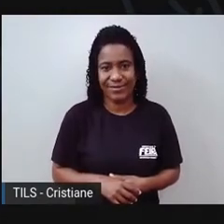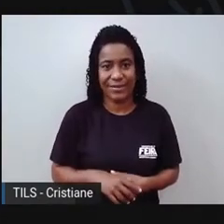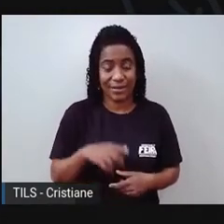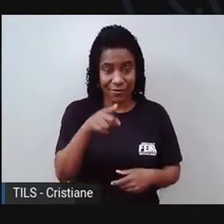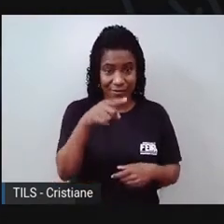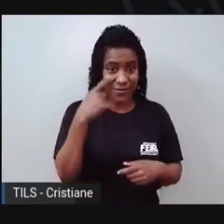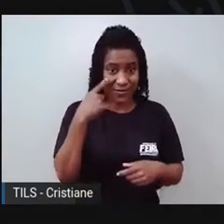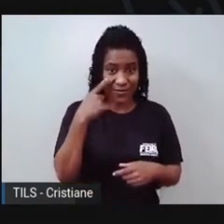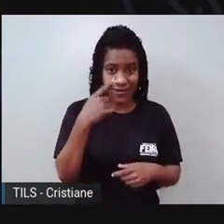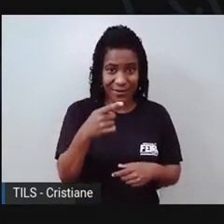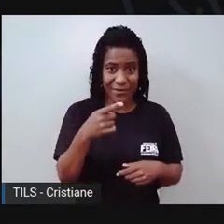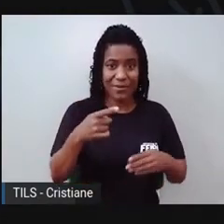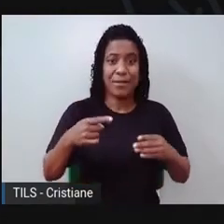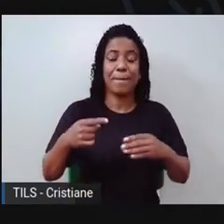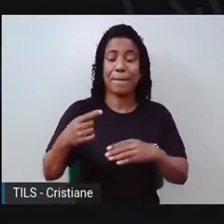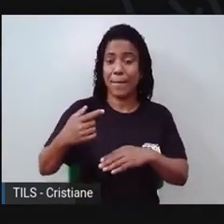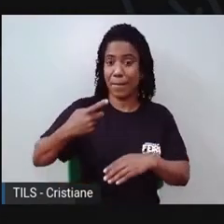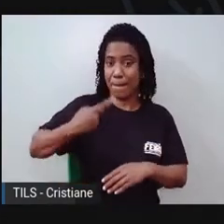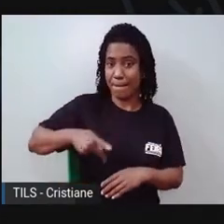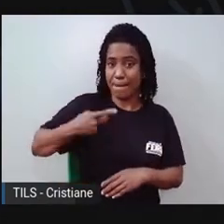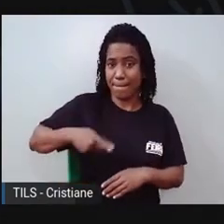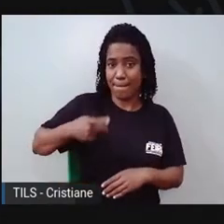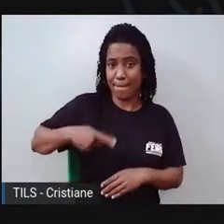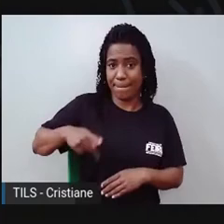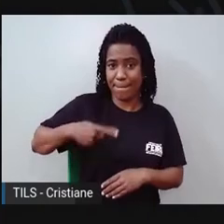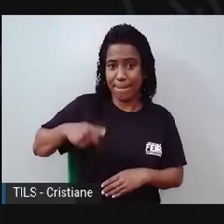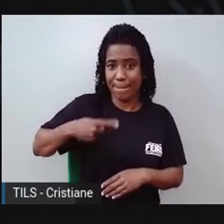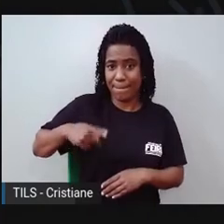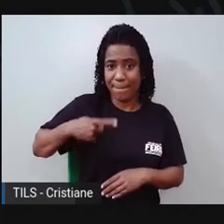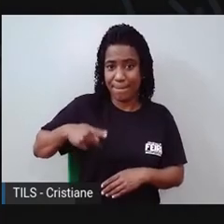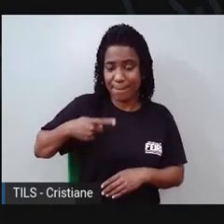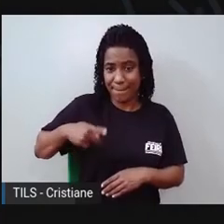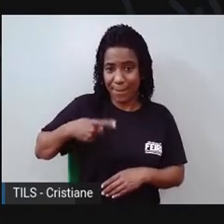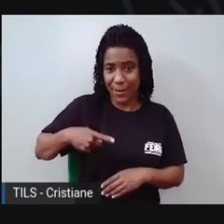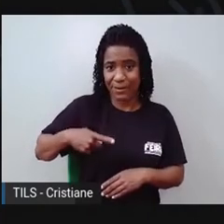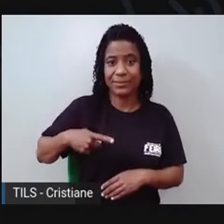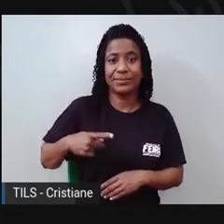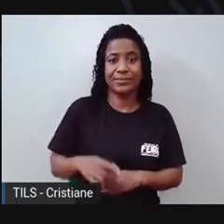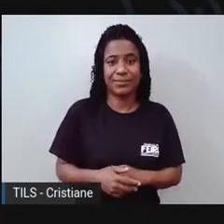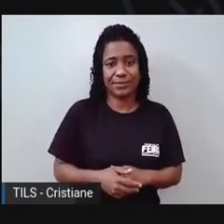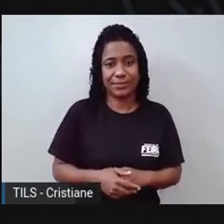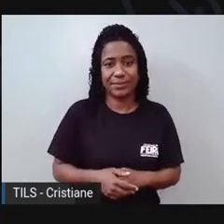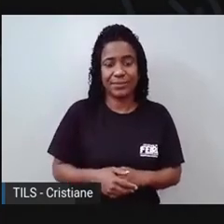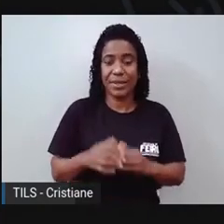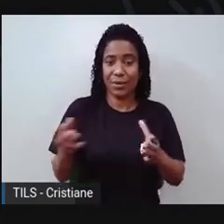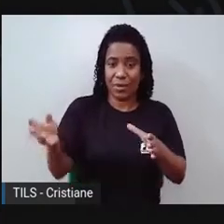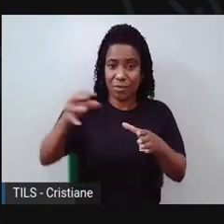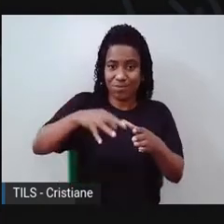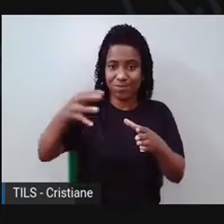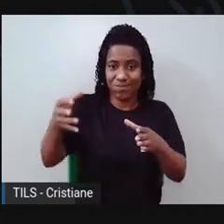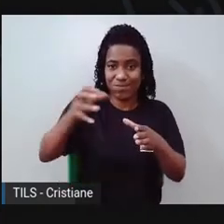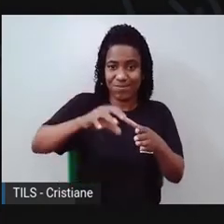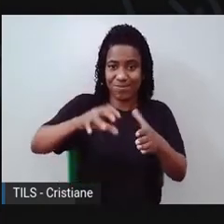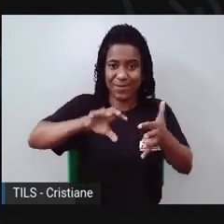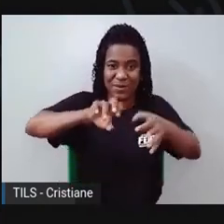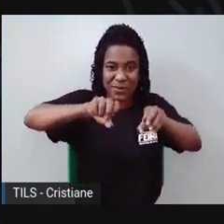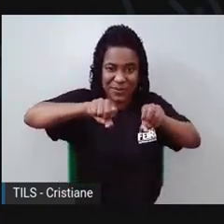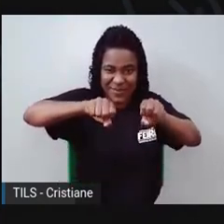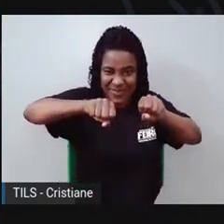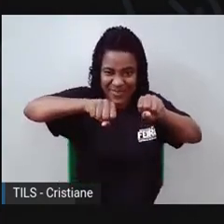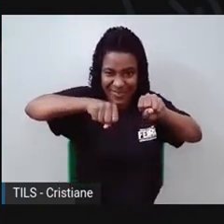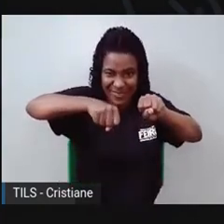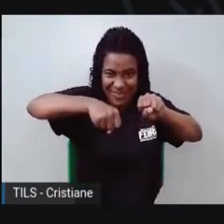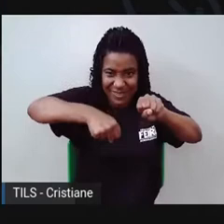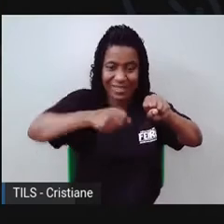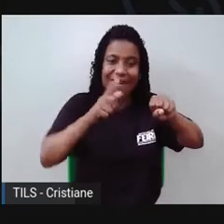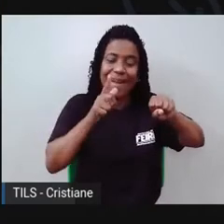fez, pegar um paninho e nós vamos torcer toda a umidade